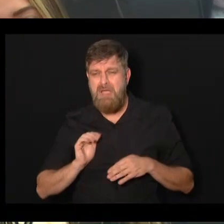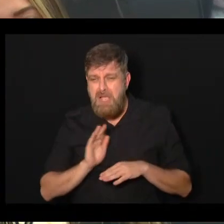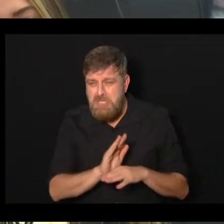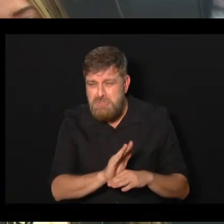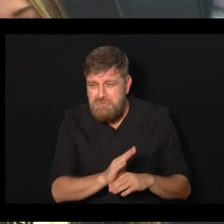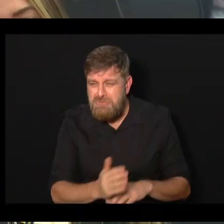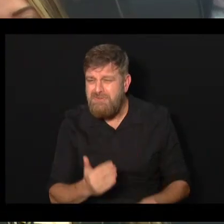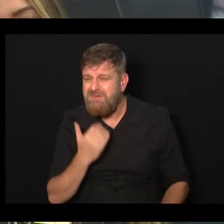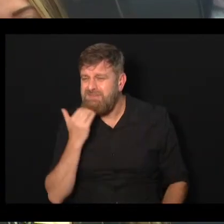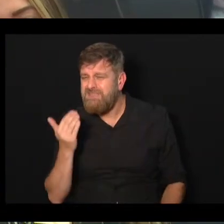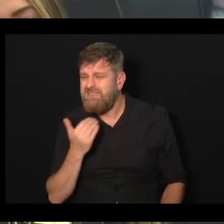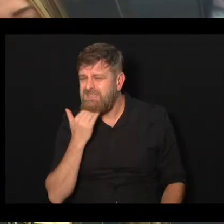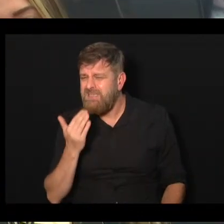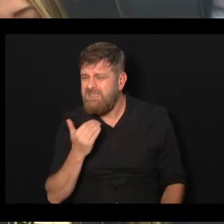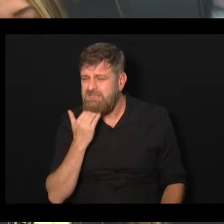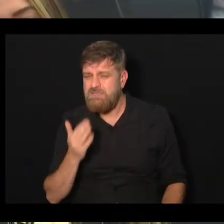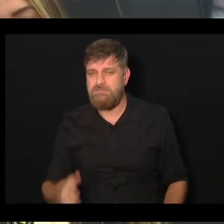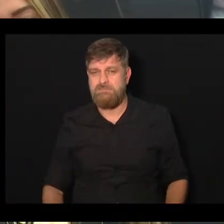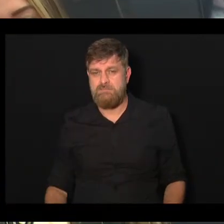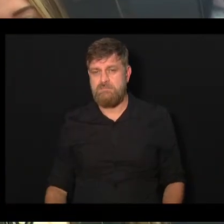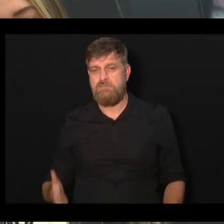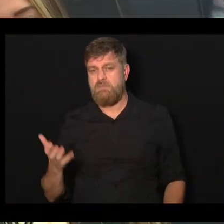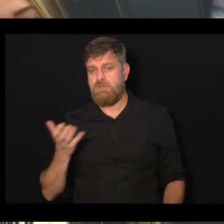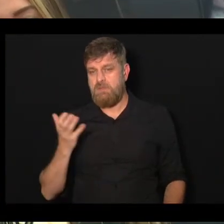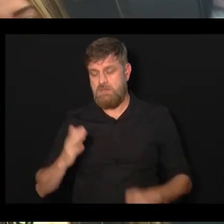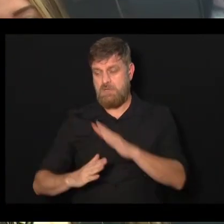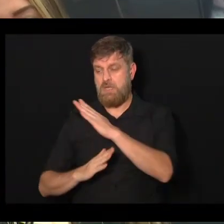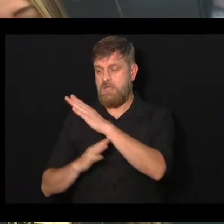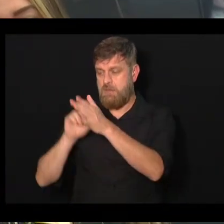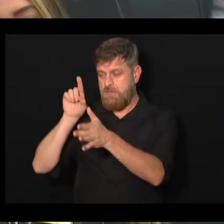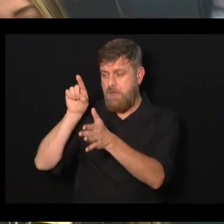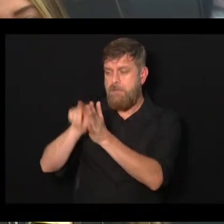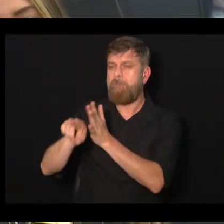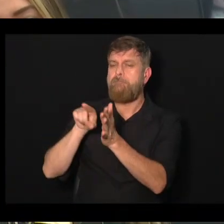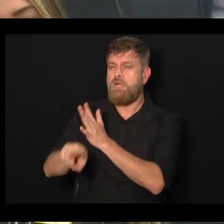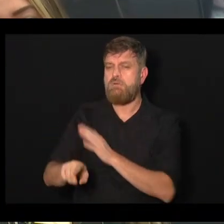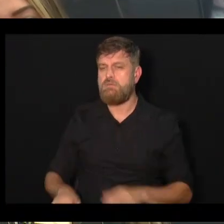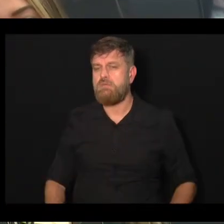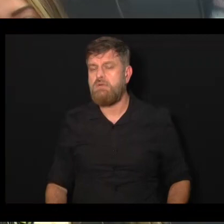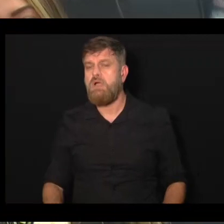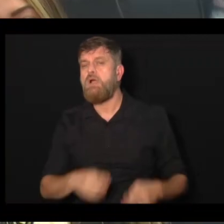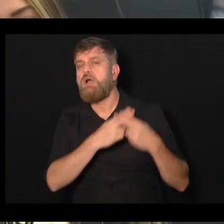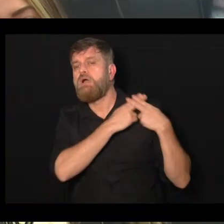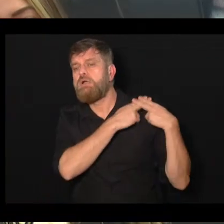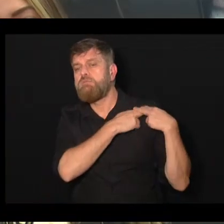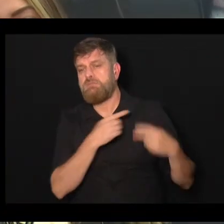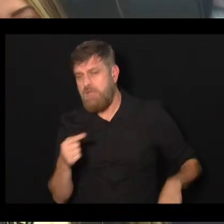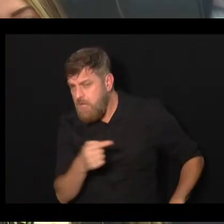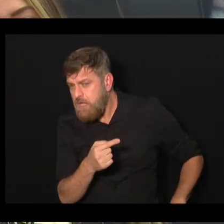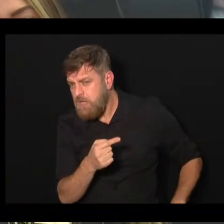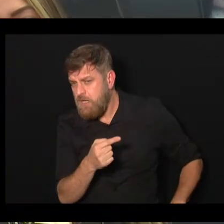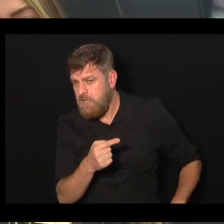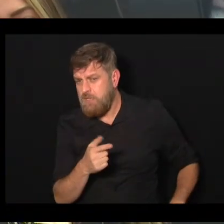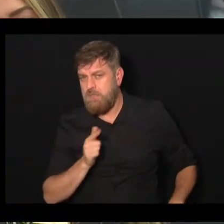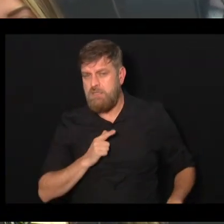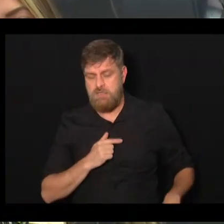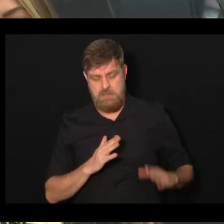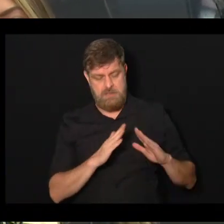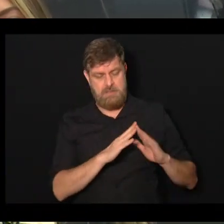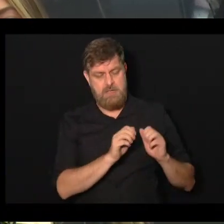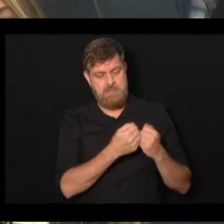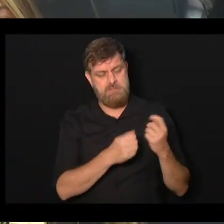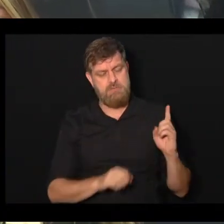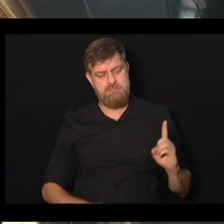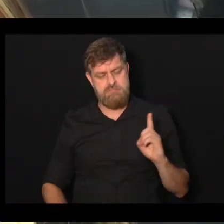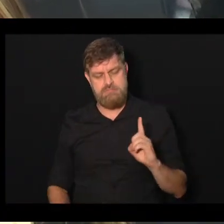mostrou. Então, o que eu gostaria de indagar nessa casa de lei, se a responsabilidade é do menino que, ao sair,